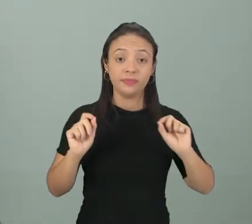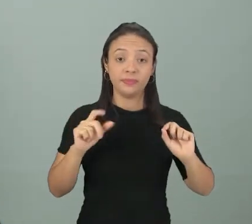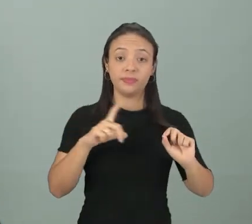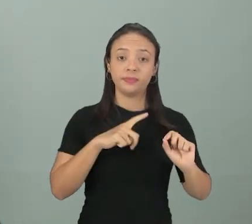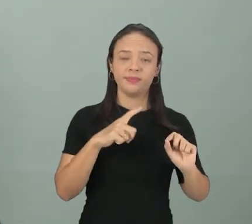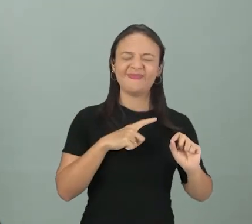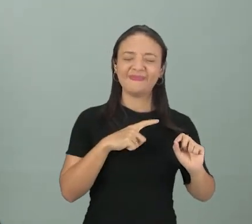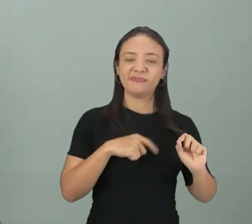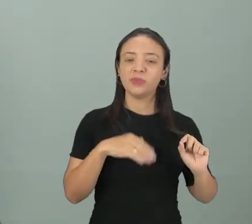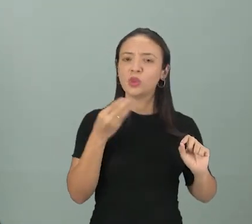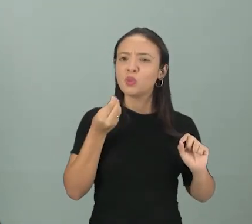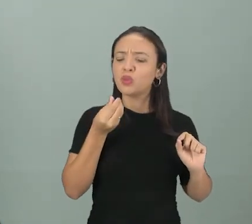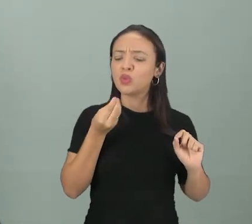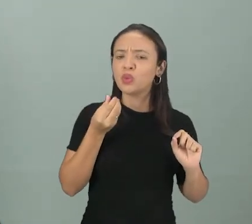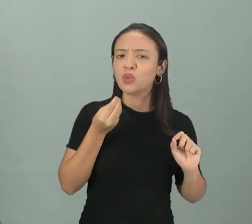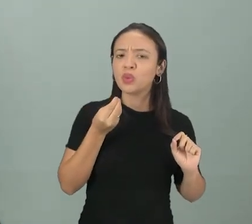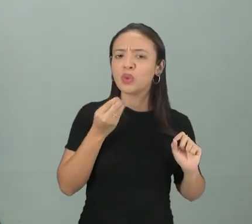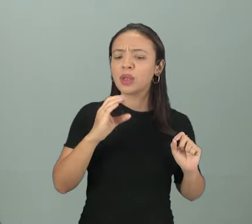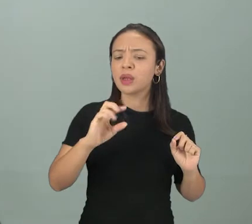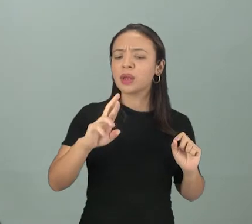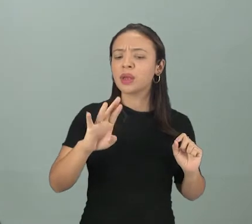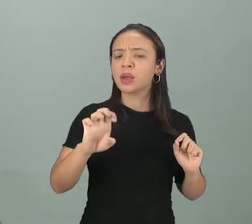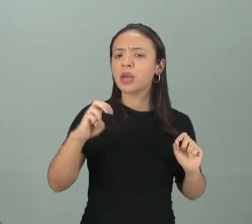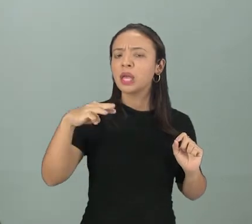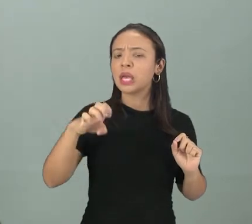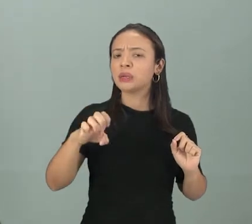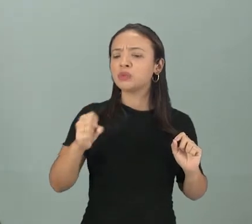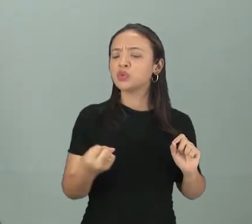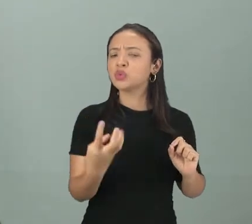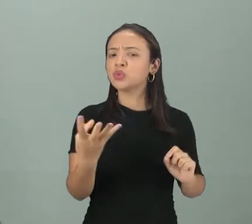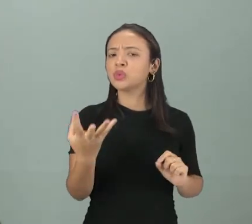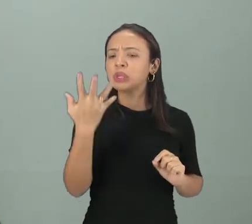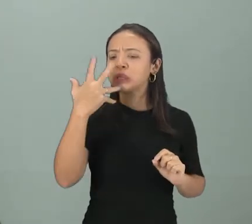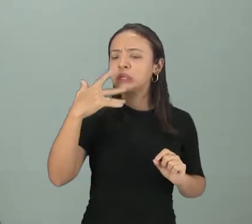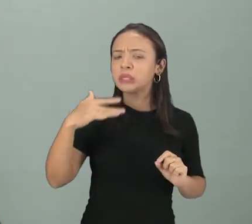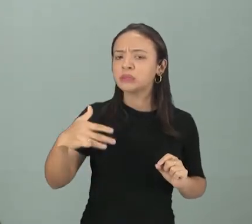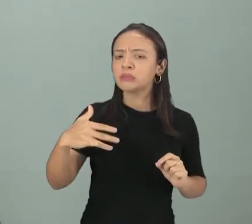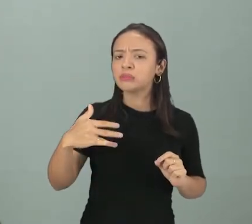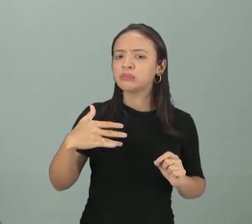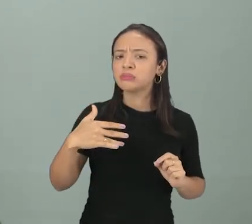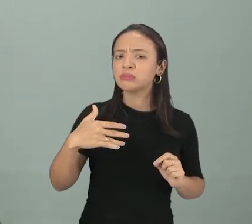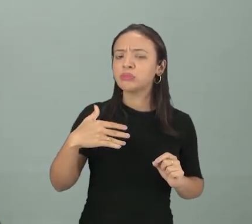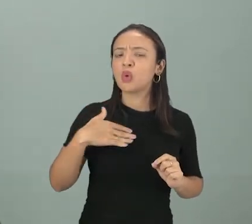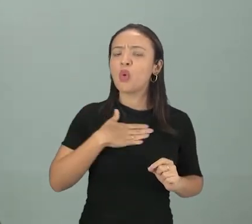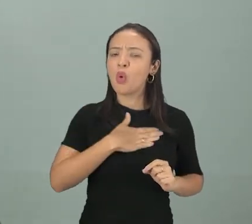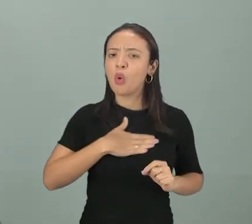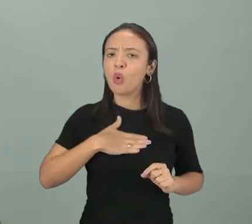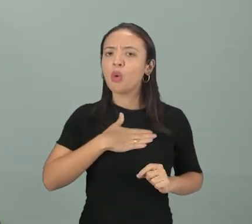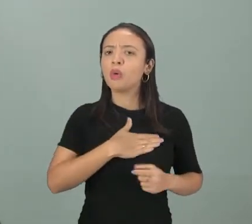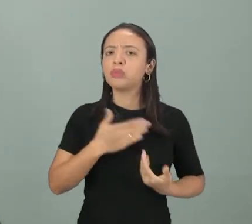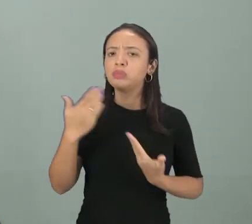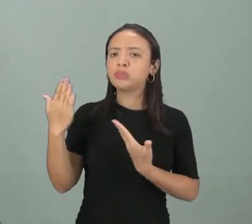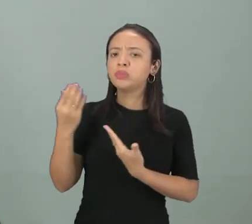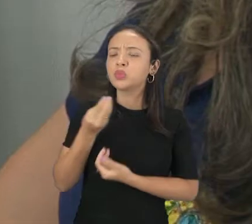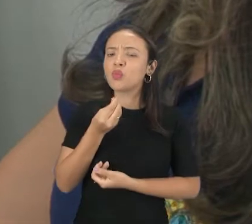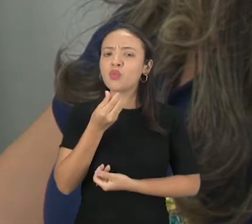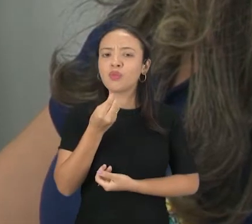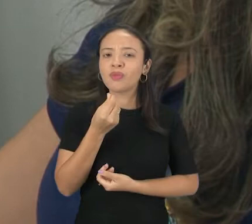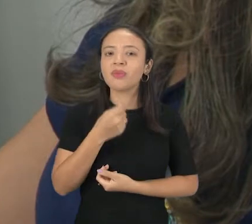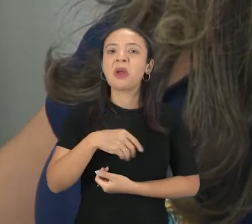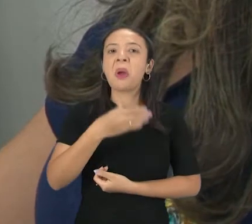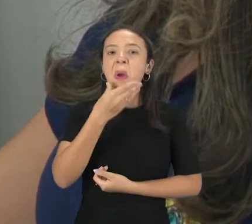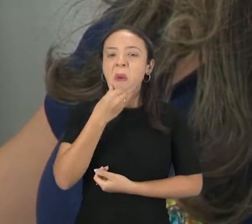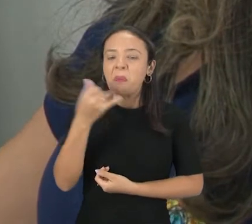nós temos por favor de creme quantas crianças preferiram esse sabor Olhem só Carlinhos me